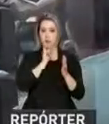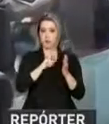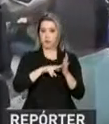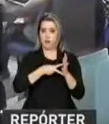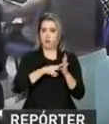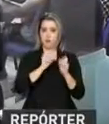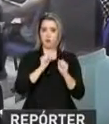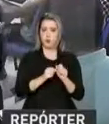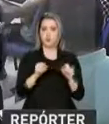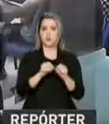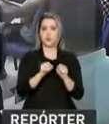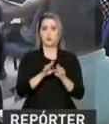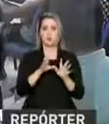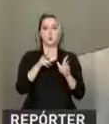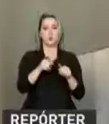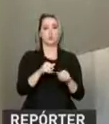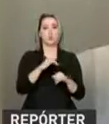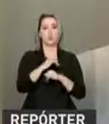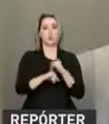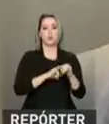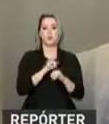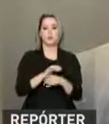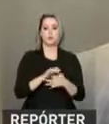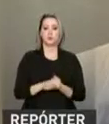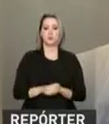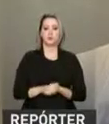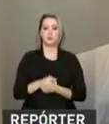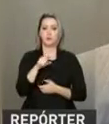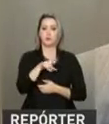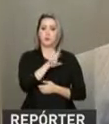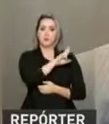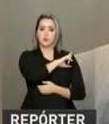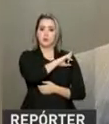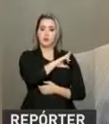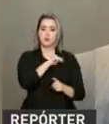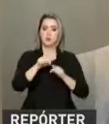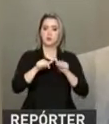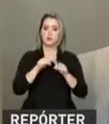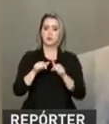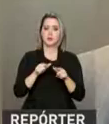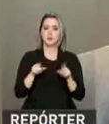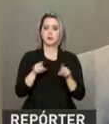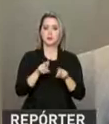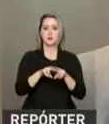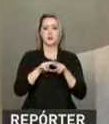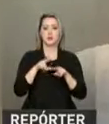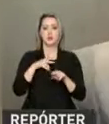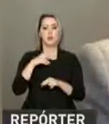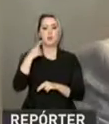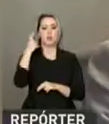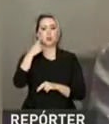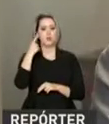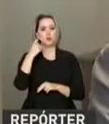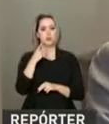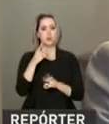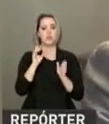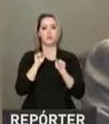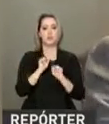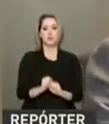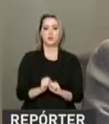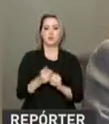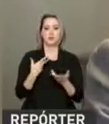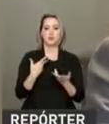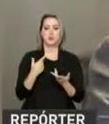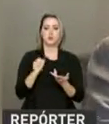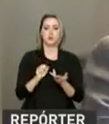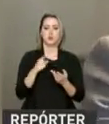vão poder fazer tudo pela internet. Eles representam os trabalhadores por terem advogados, que a lei brasileira permite que os advogados,